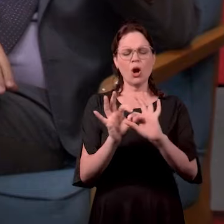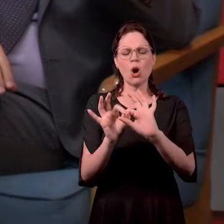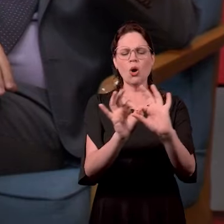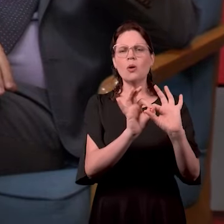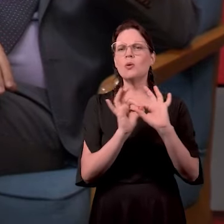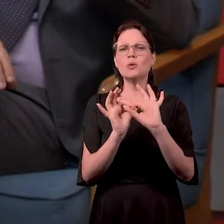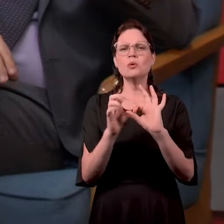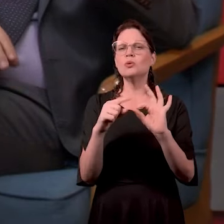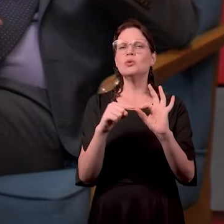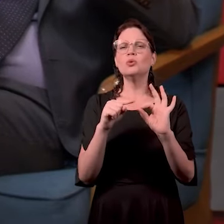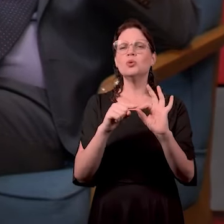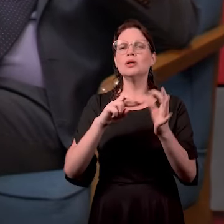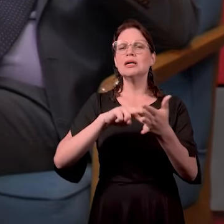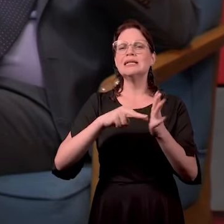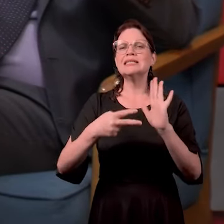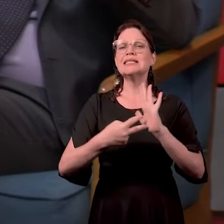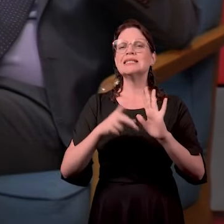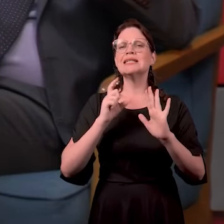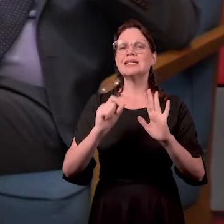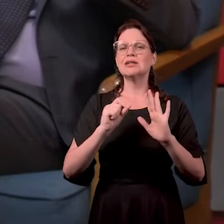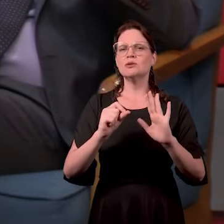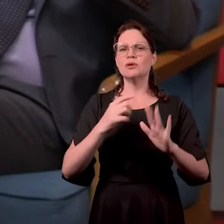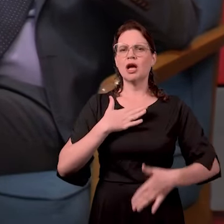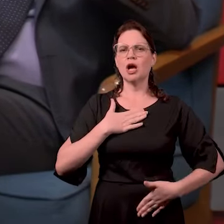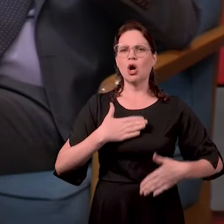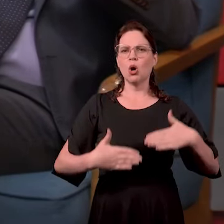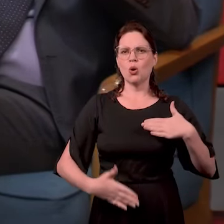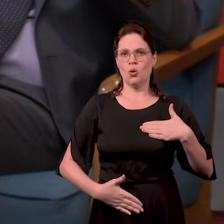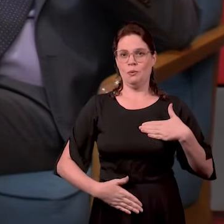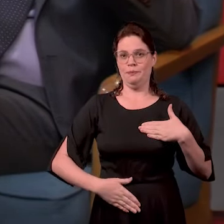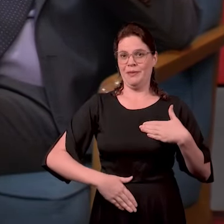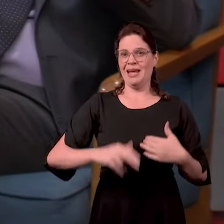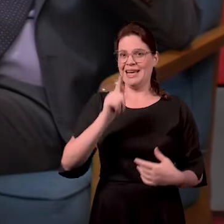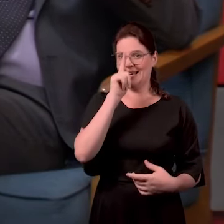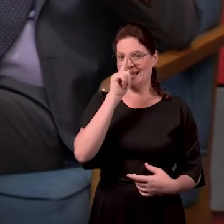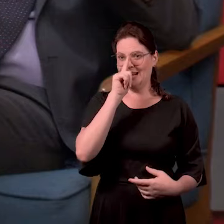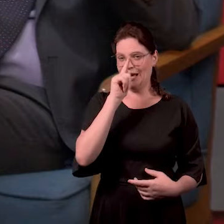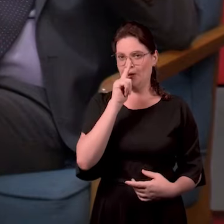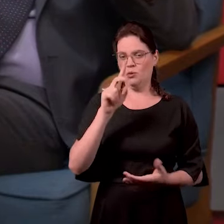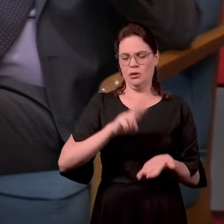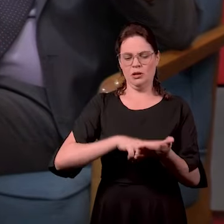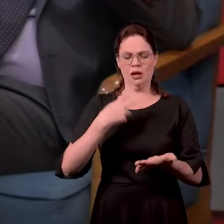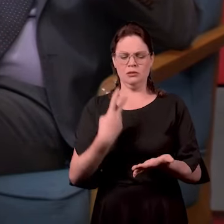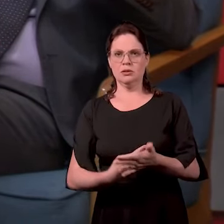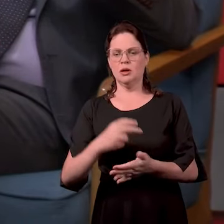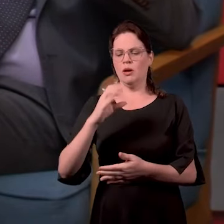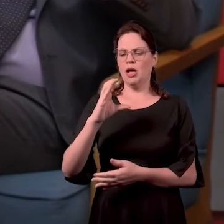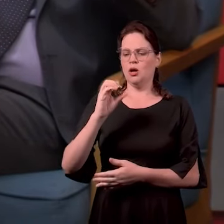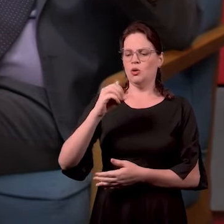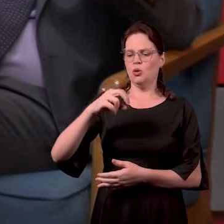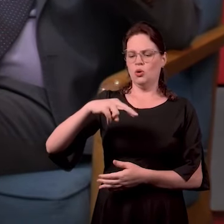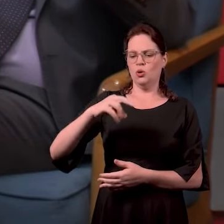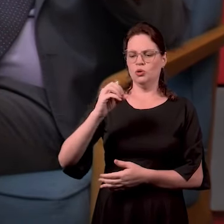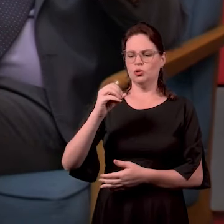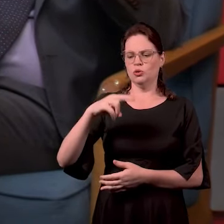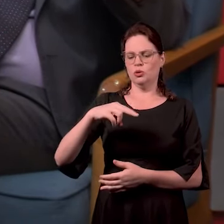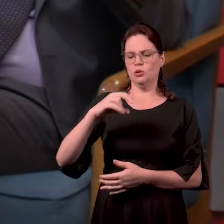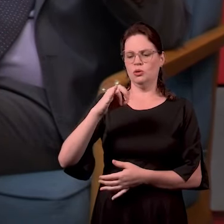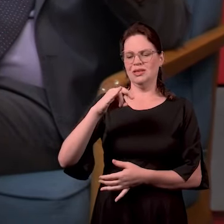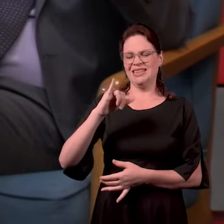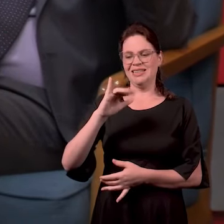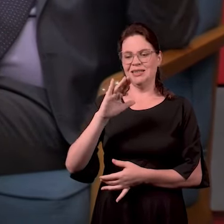é corpo. A palavra comunhão aí no grego é koinonia. É comunhão. É a